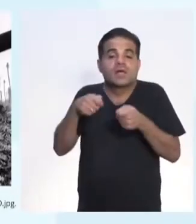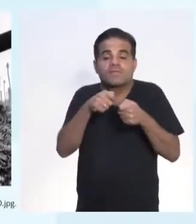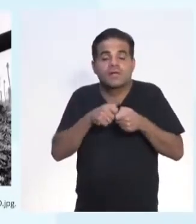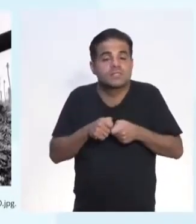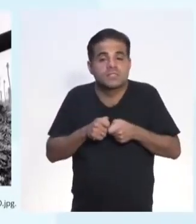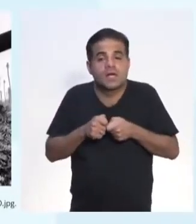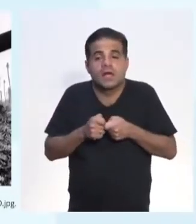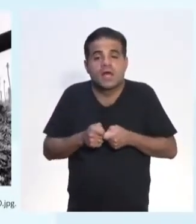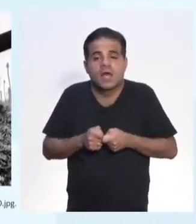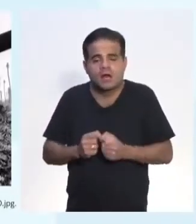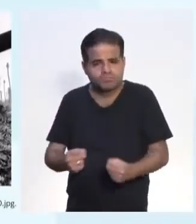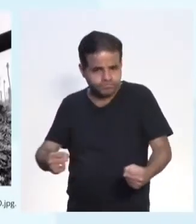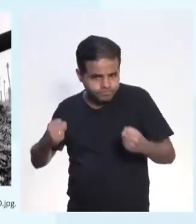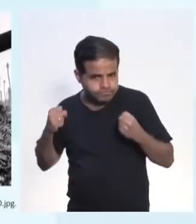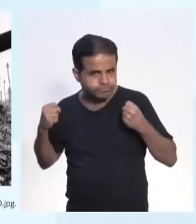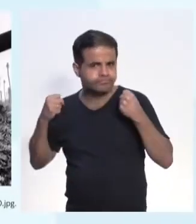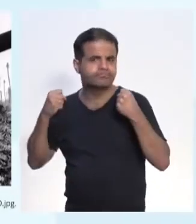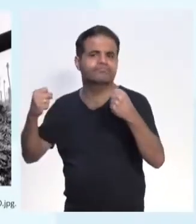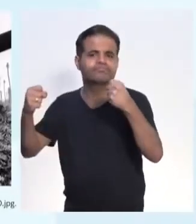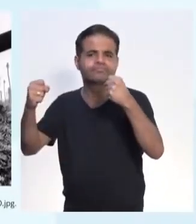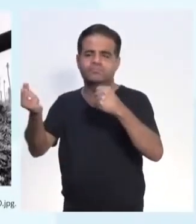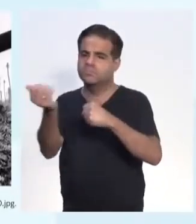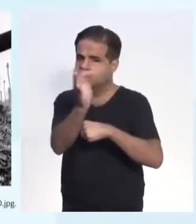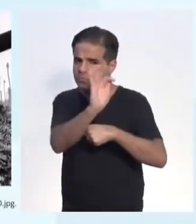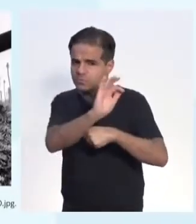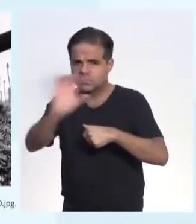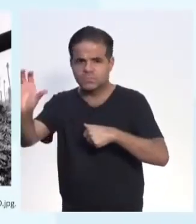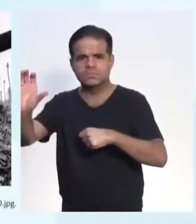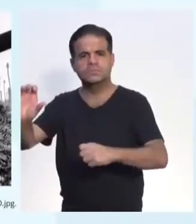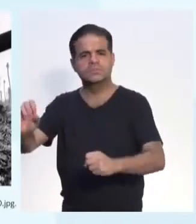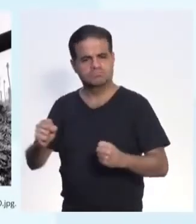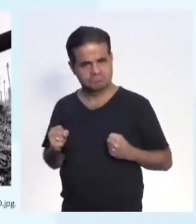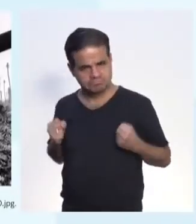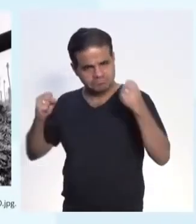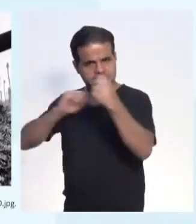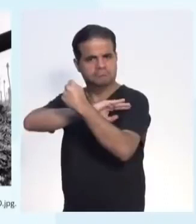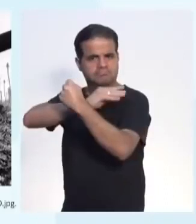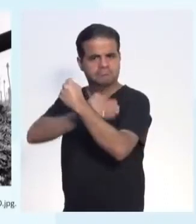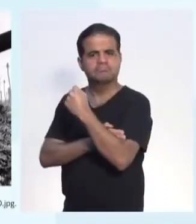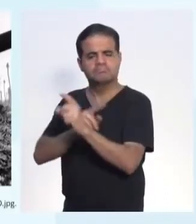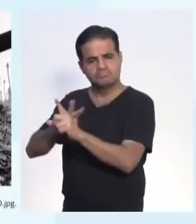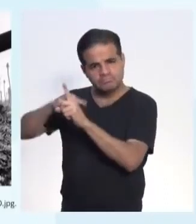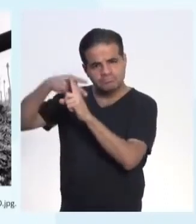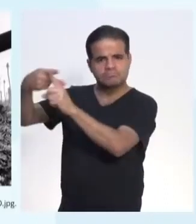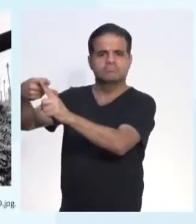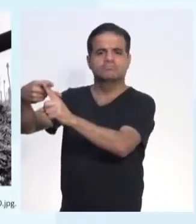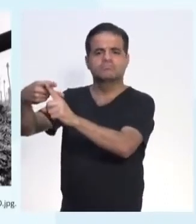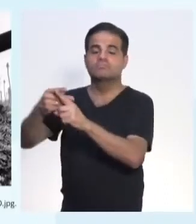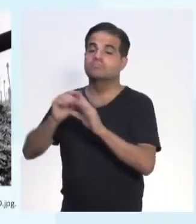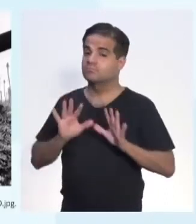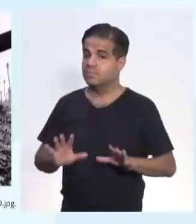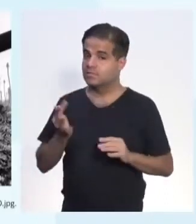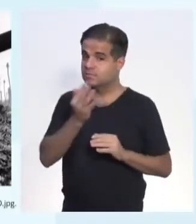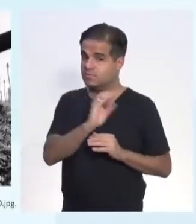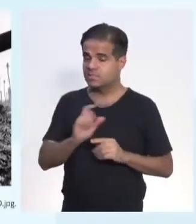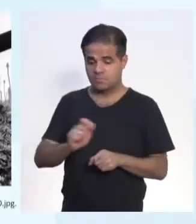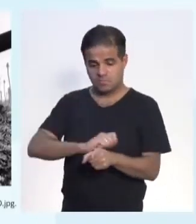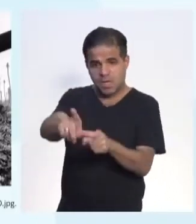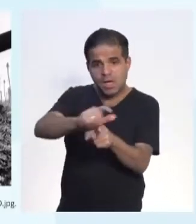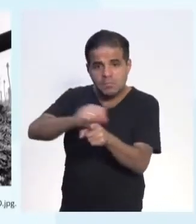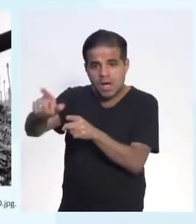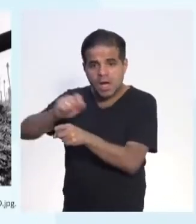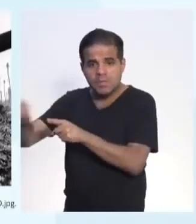fazer a força da França, a fortalecer a França. Mas os franceses foram